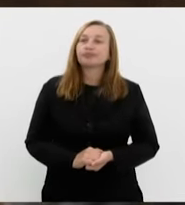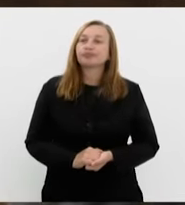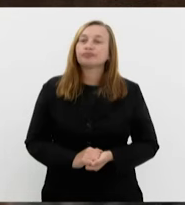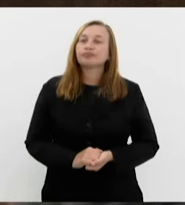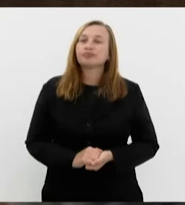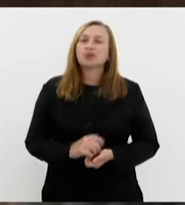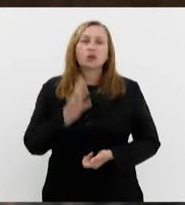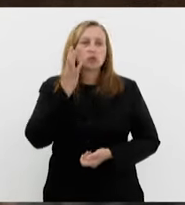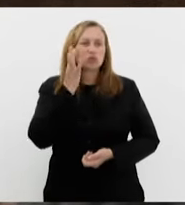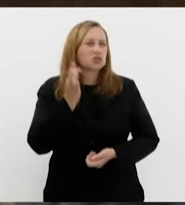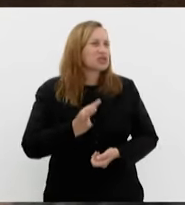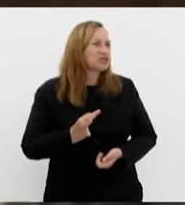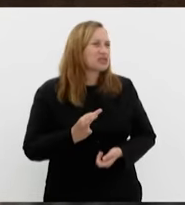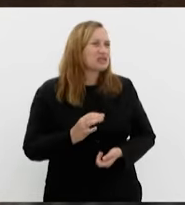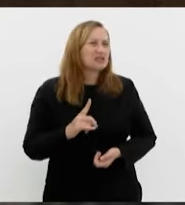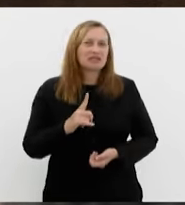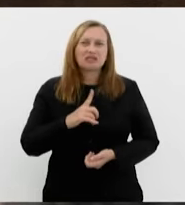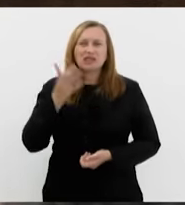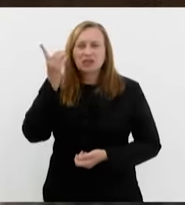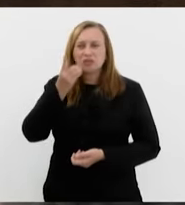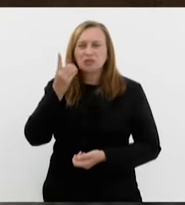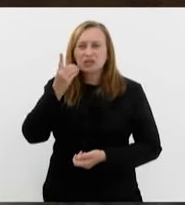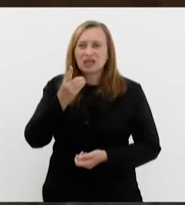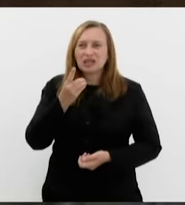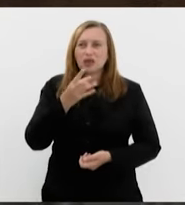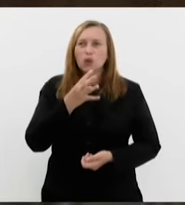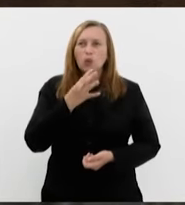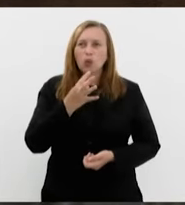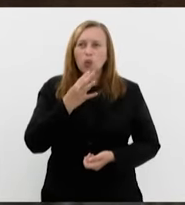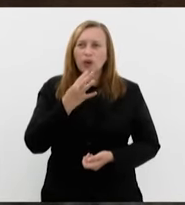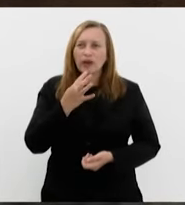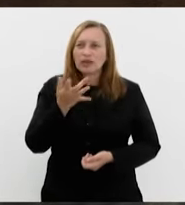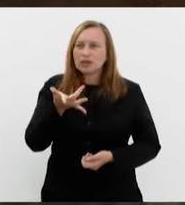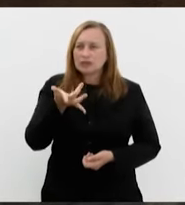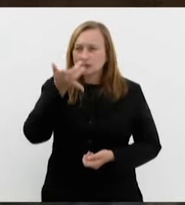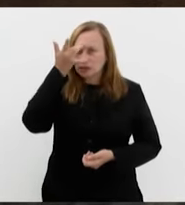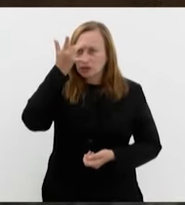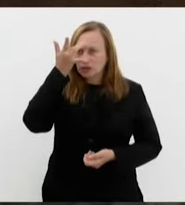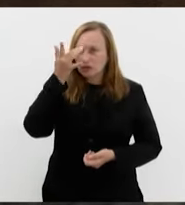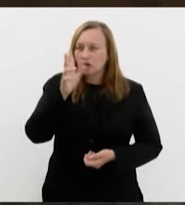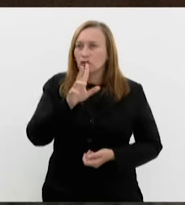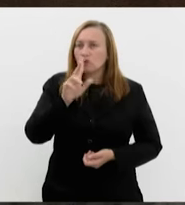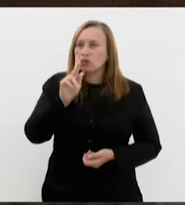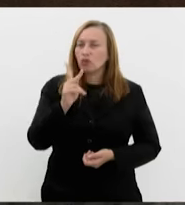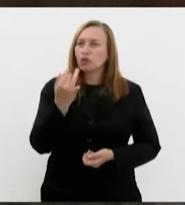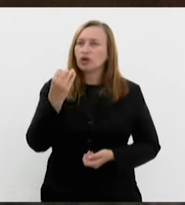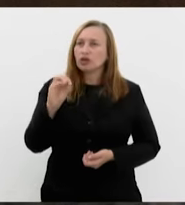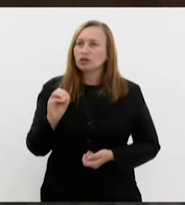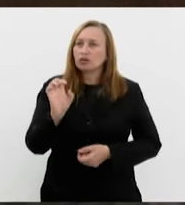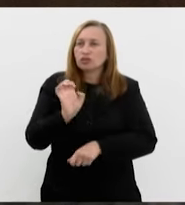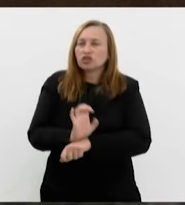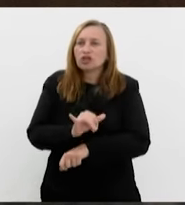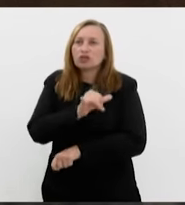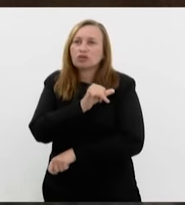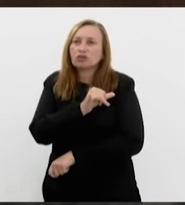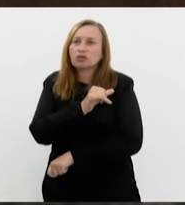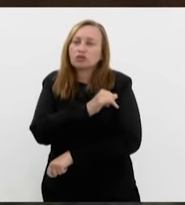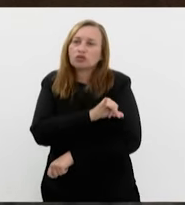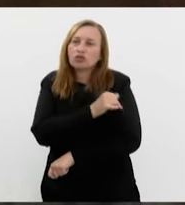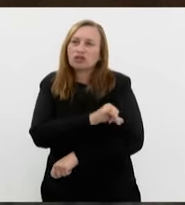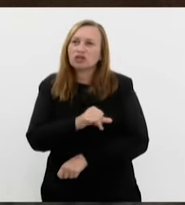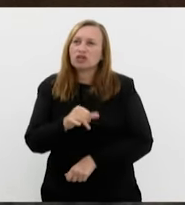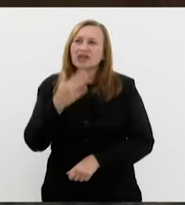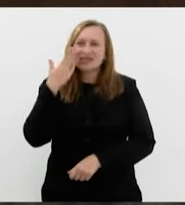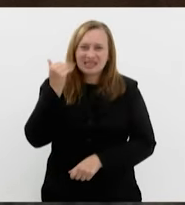Eu não sei se algum deputado aqui sabe de cor o hino do Estado do Rio de Janeiro.